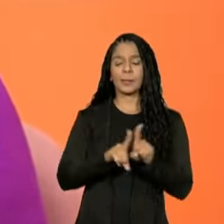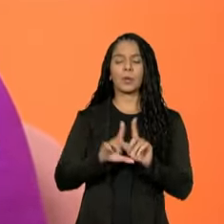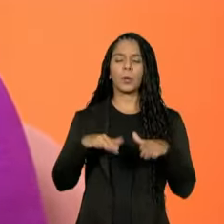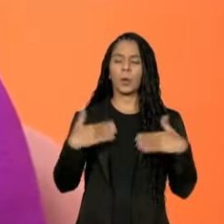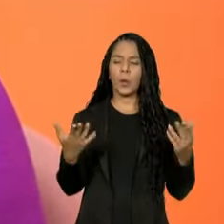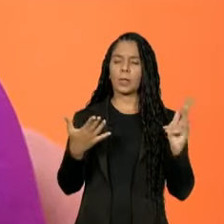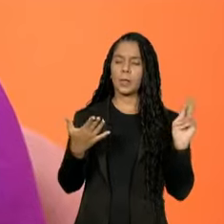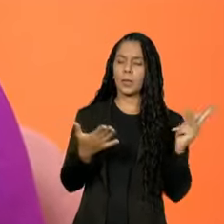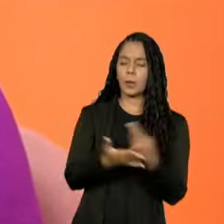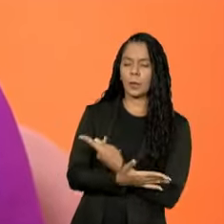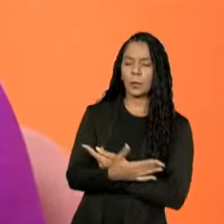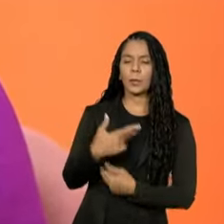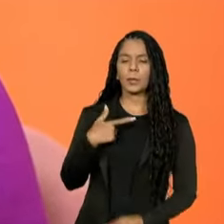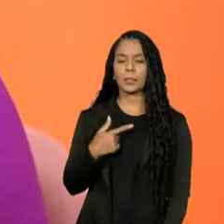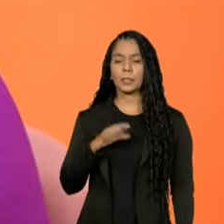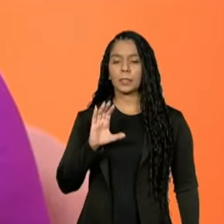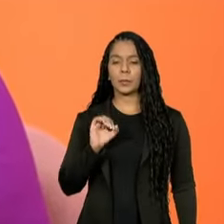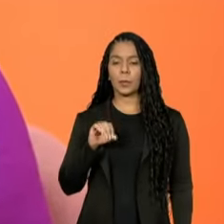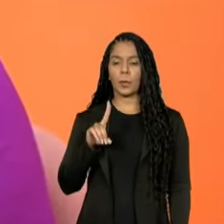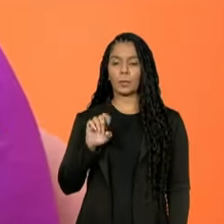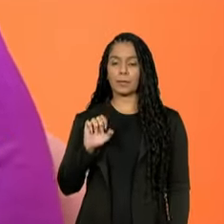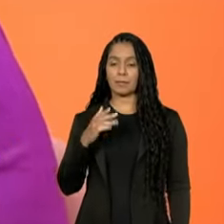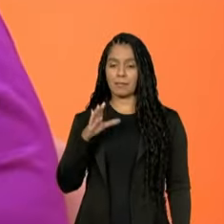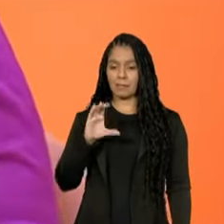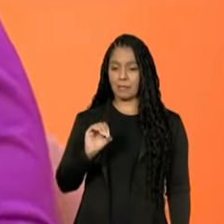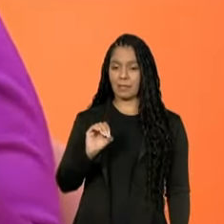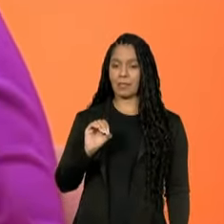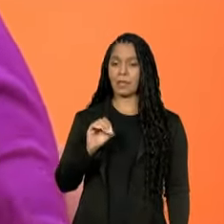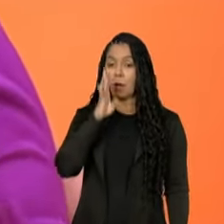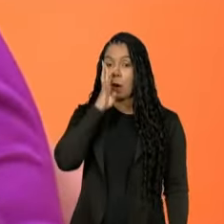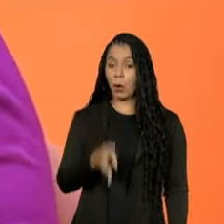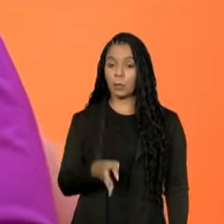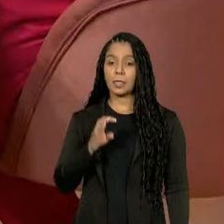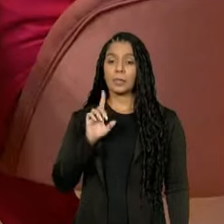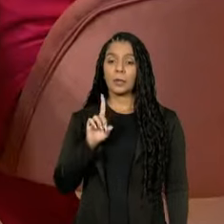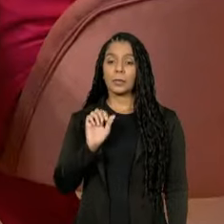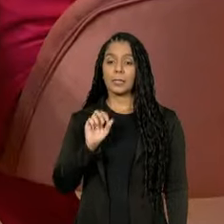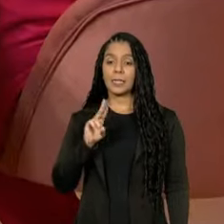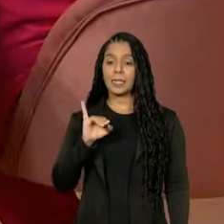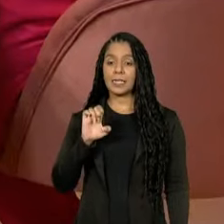aquele episódio da condenação do Daniel Alves. Uhum. Que todo mundo falava,